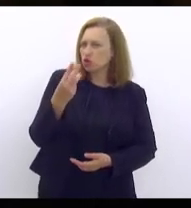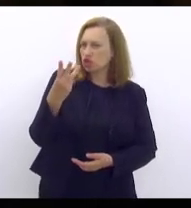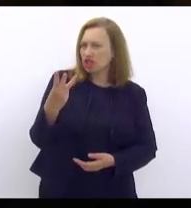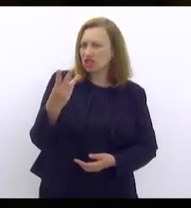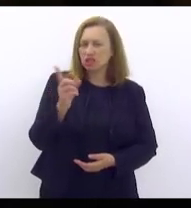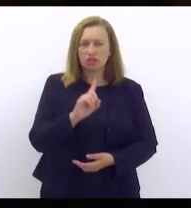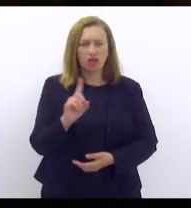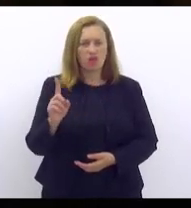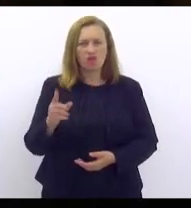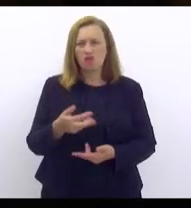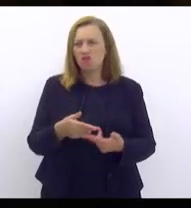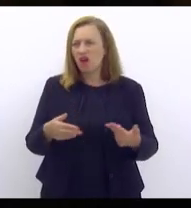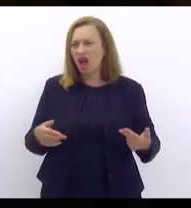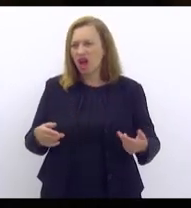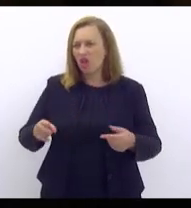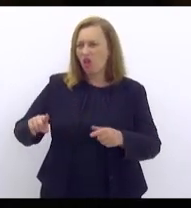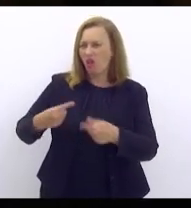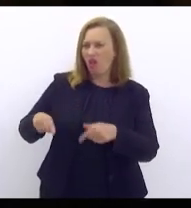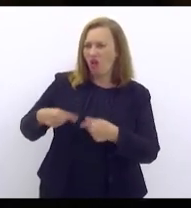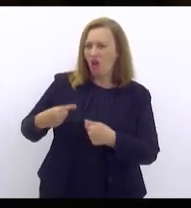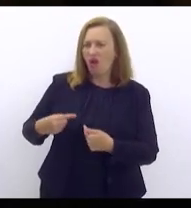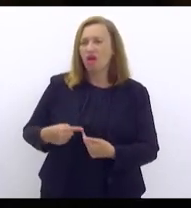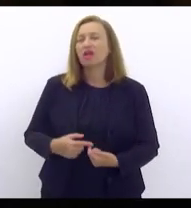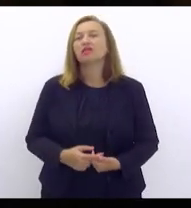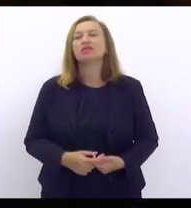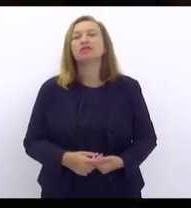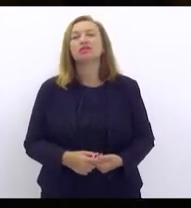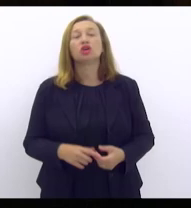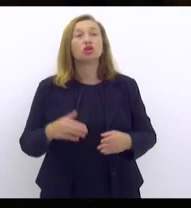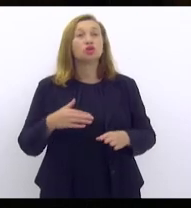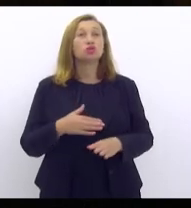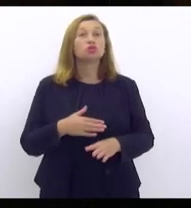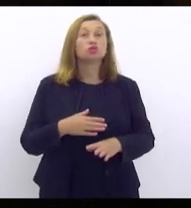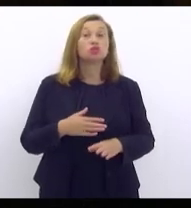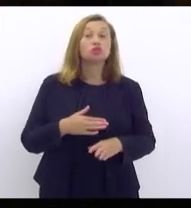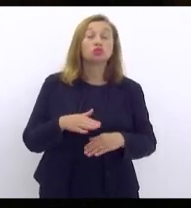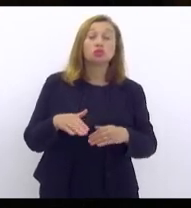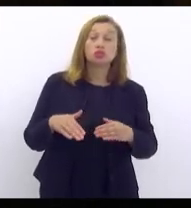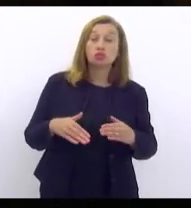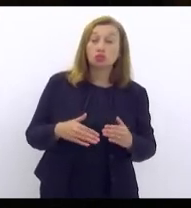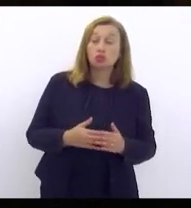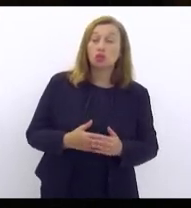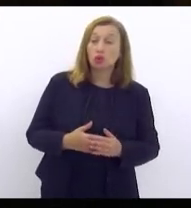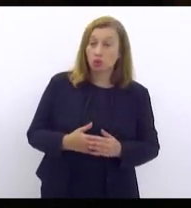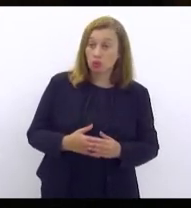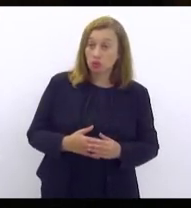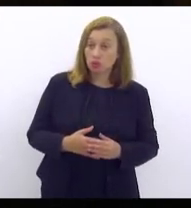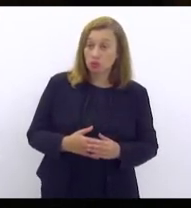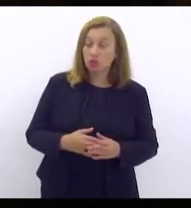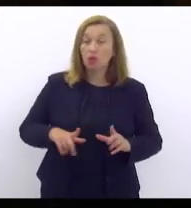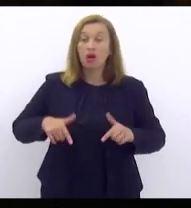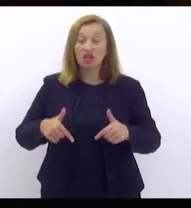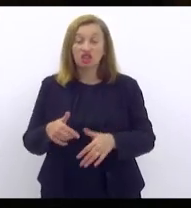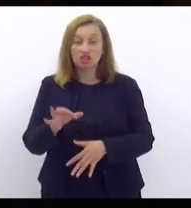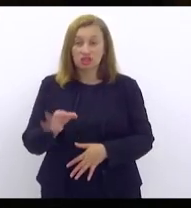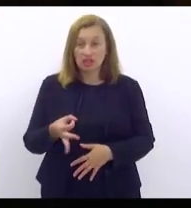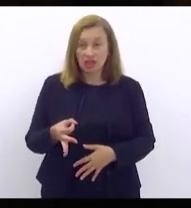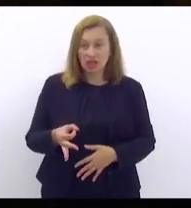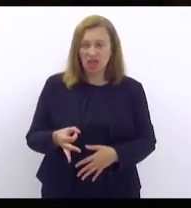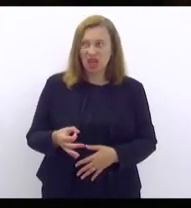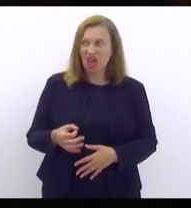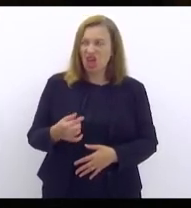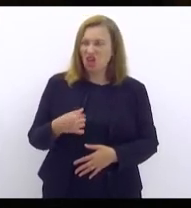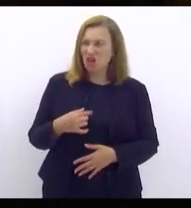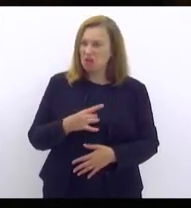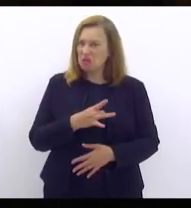três. Foram várias ameaças. É. Estamos tomando todas as medidas cabíveis. Porém, essas ameaças não vão nos